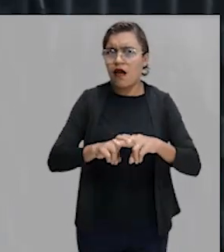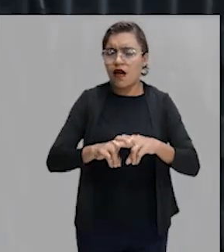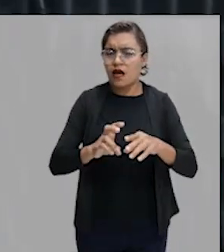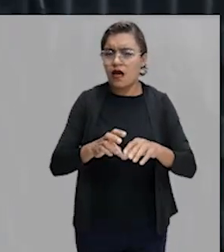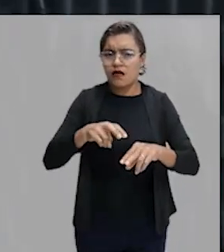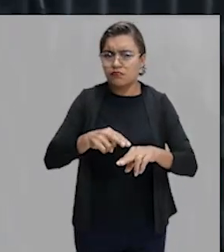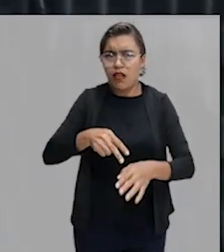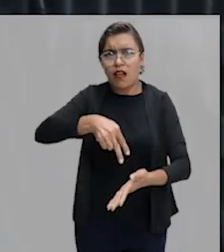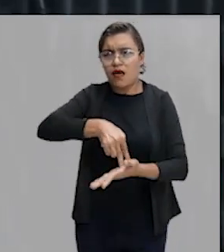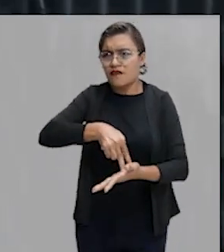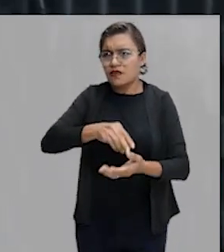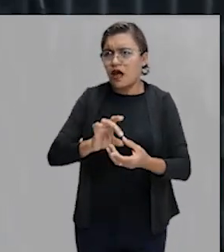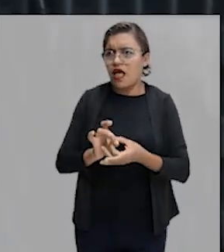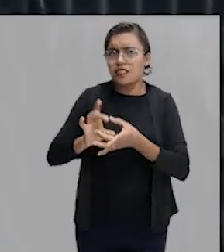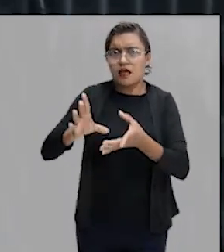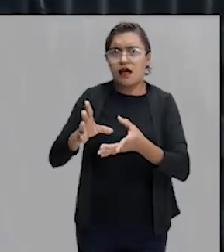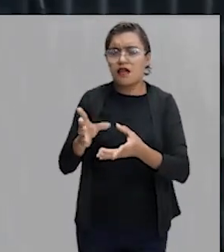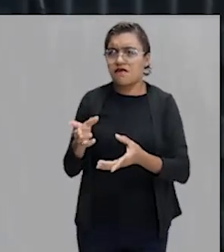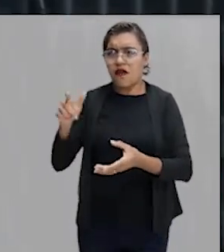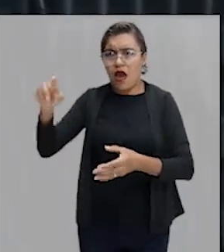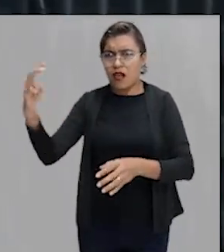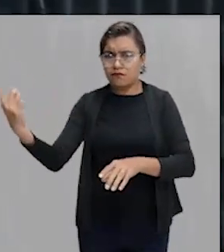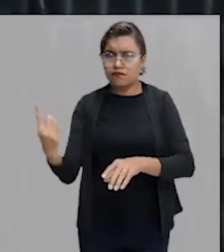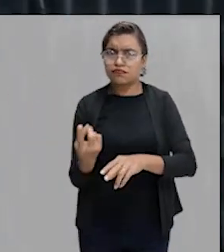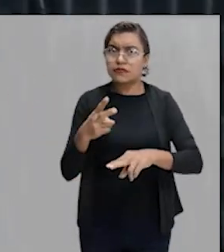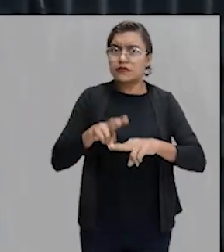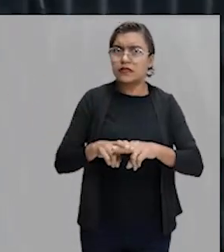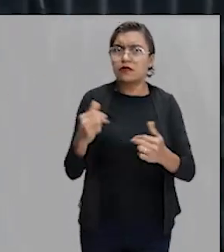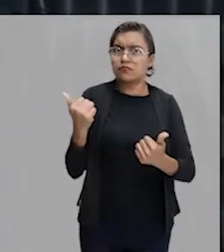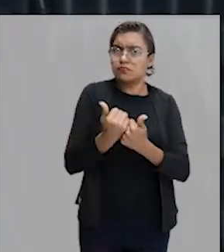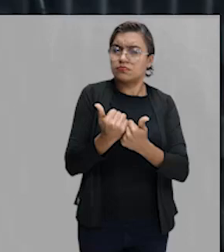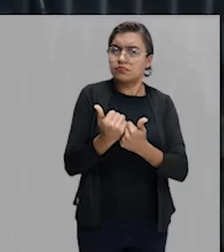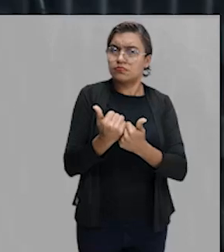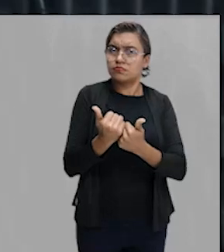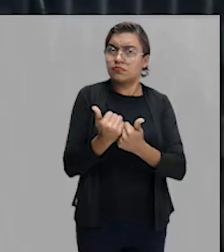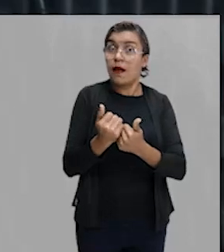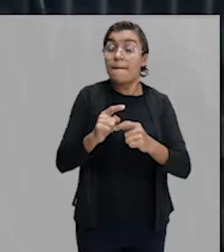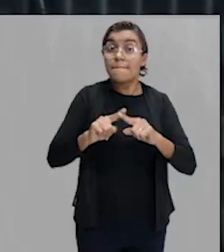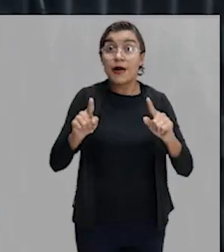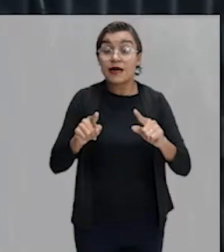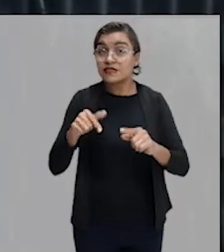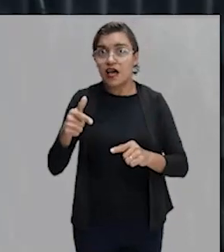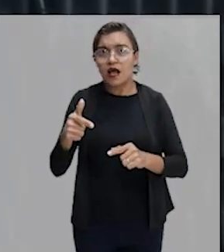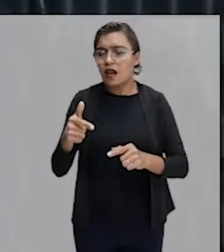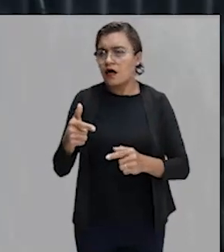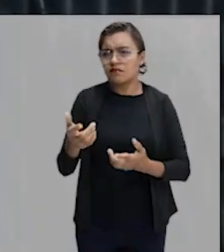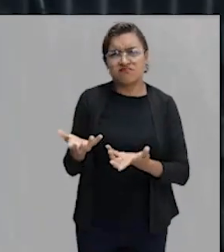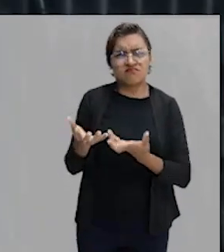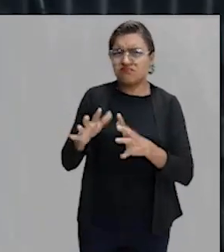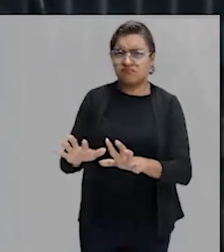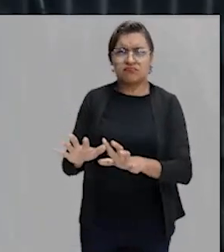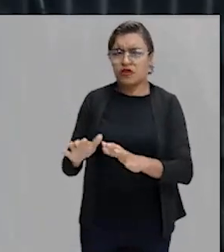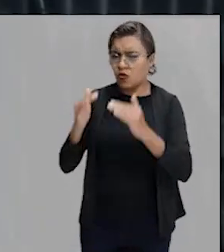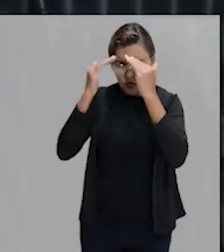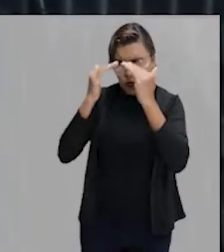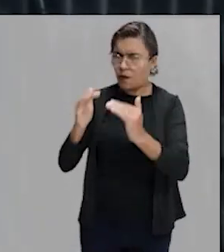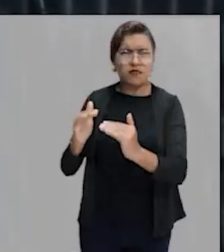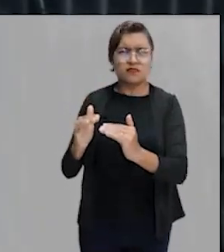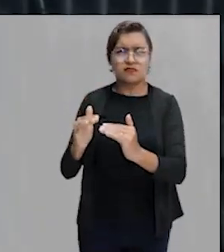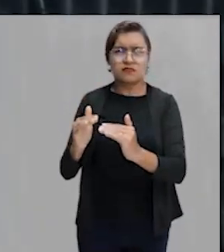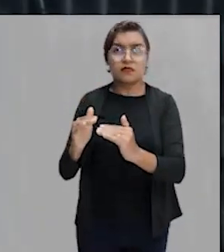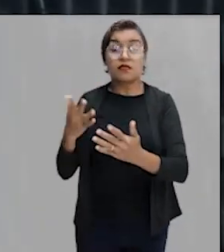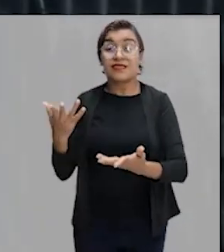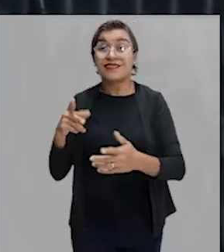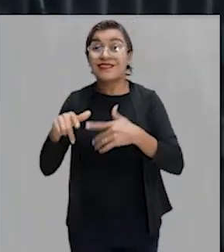sentada e não tinha mais lugar, a pessoa negra deveria se levantar e ceder o lugar à pessoa branca. E ela desobedeceu essa lei e